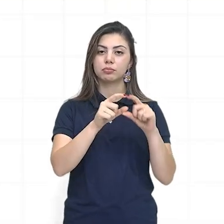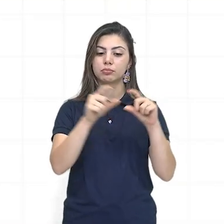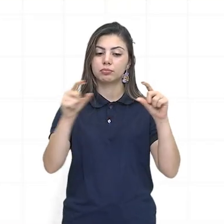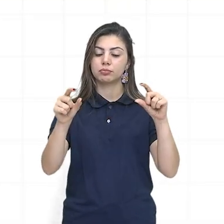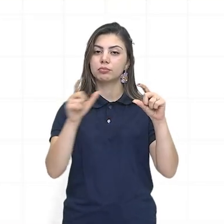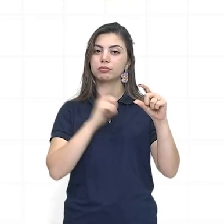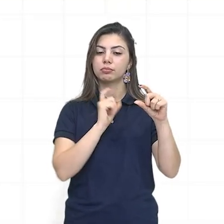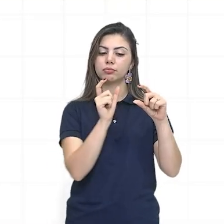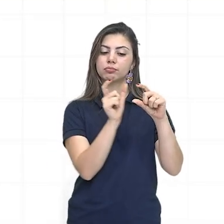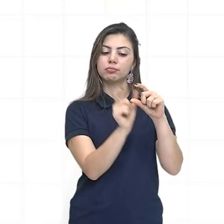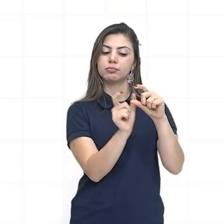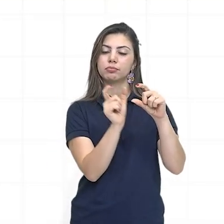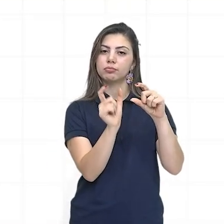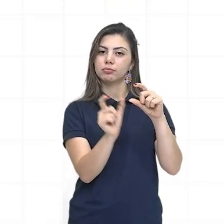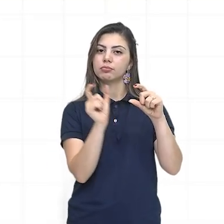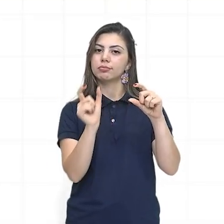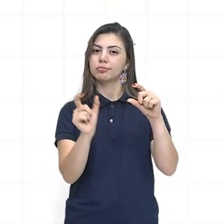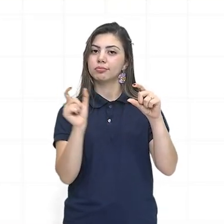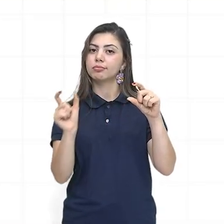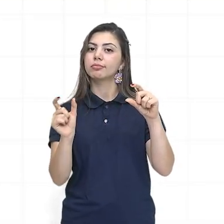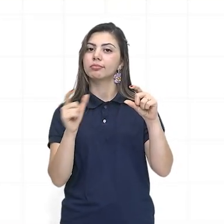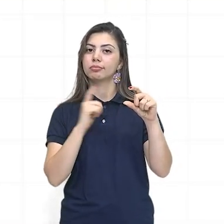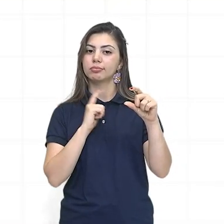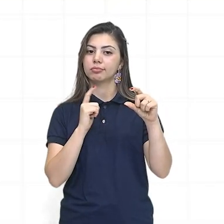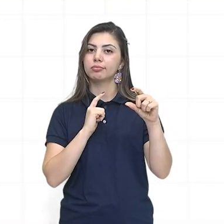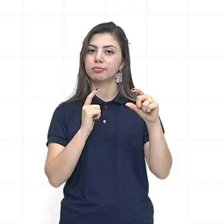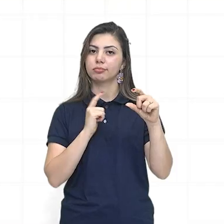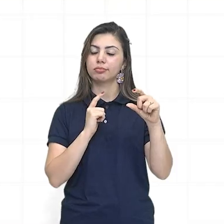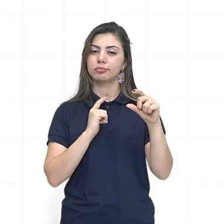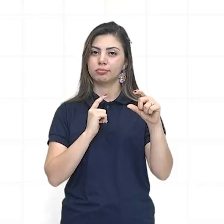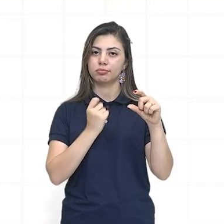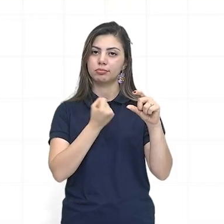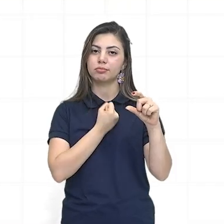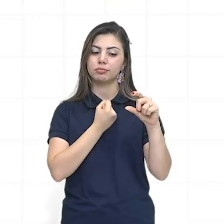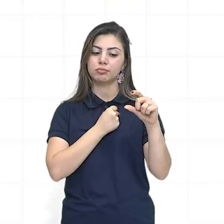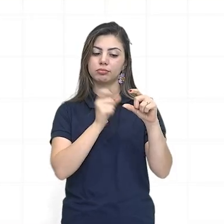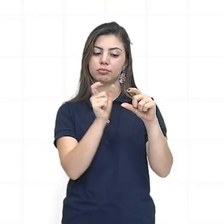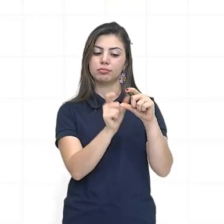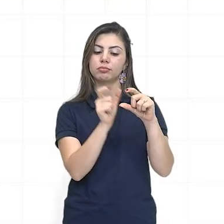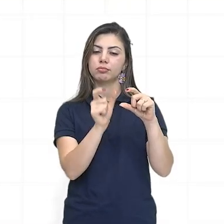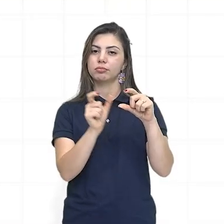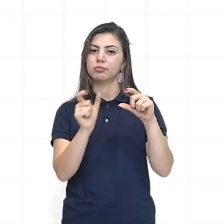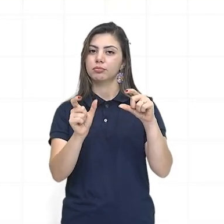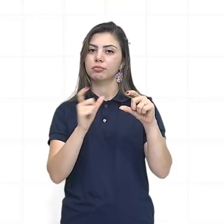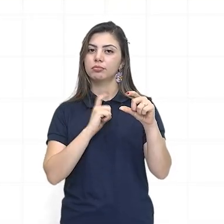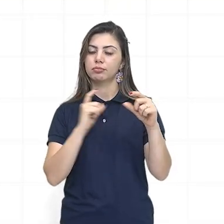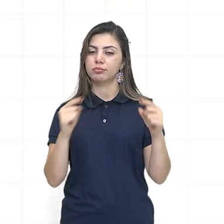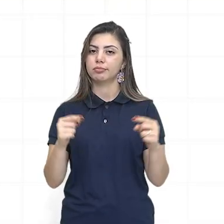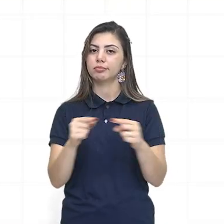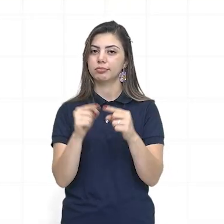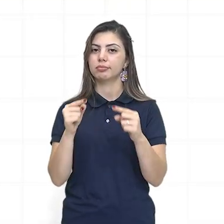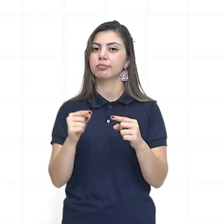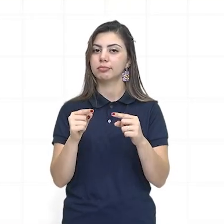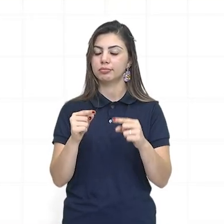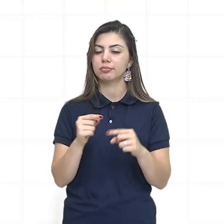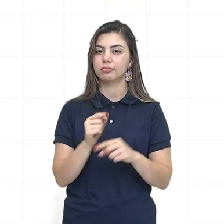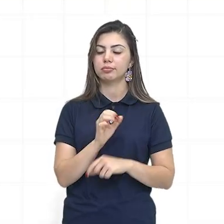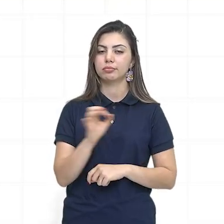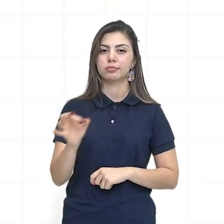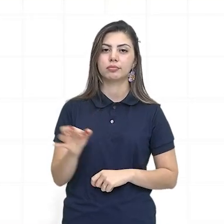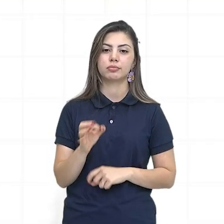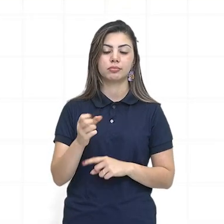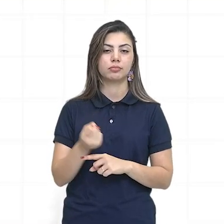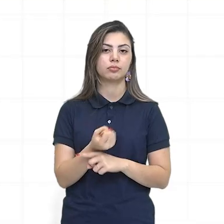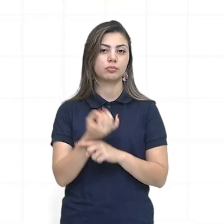desses algarismos está ocupando, né, uma posição no número. Cada posição desse, né, tem o seu valor,